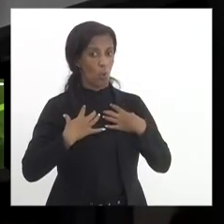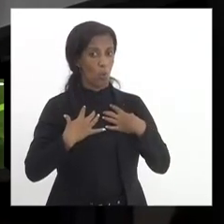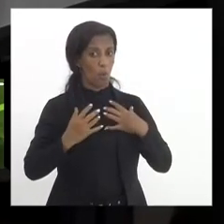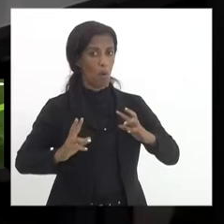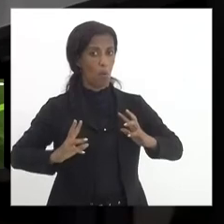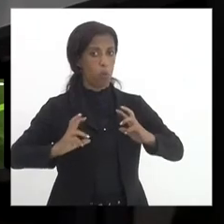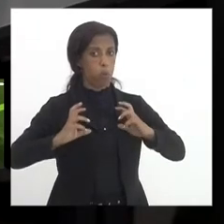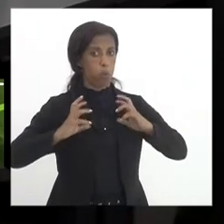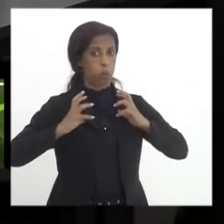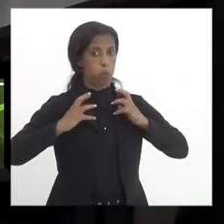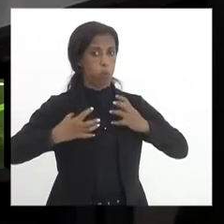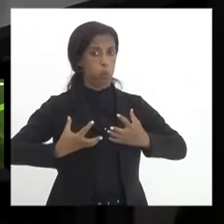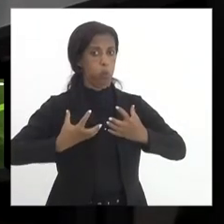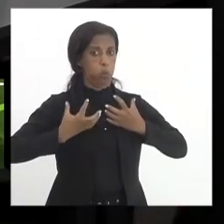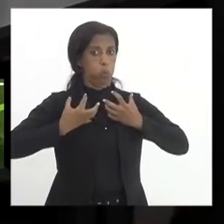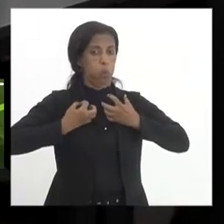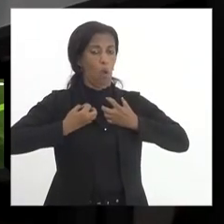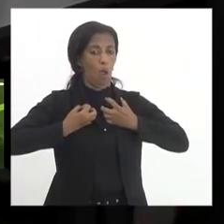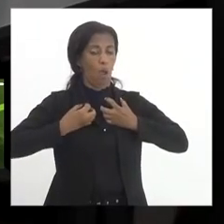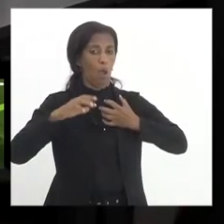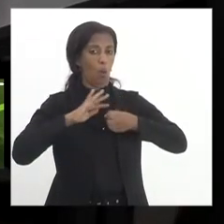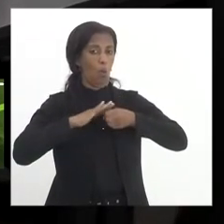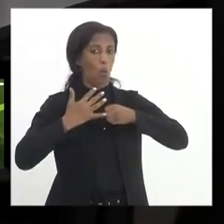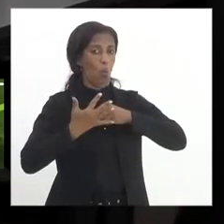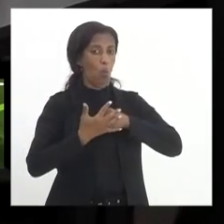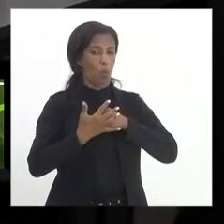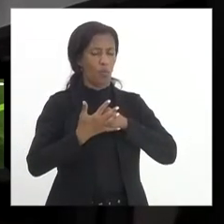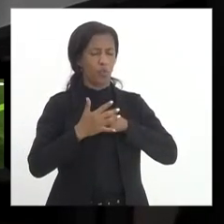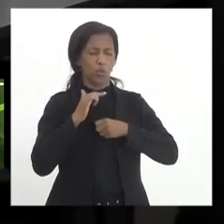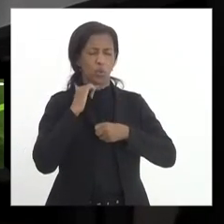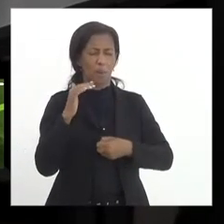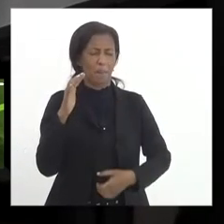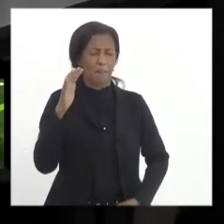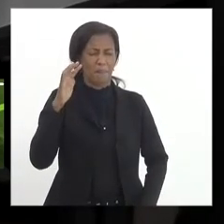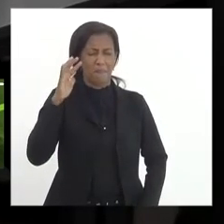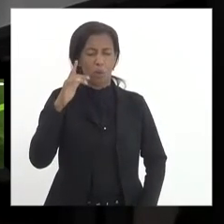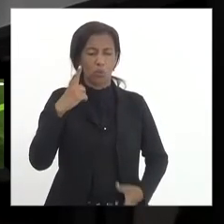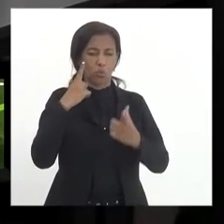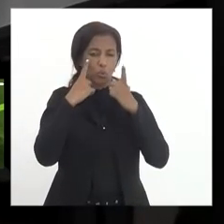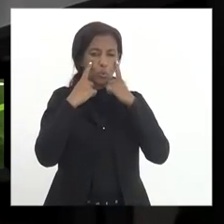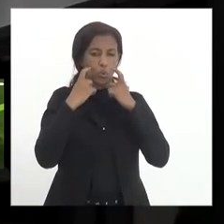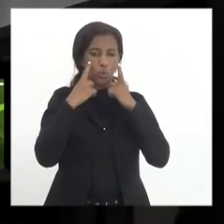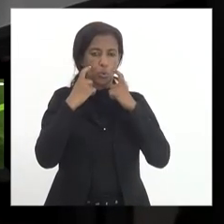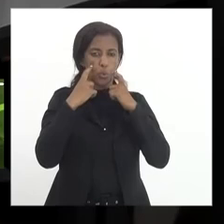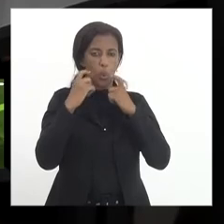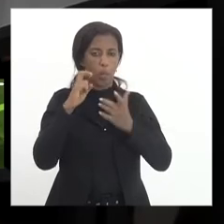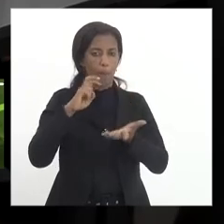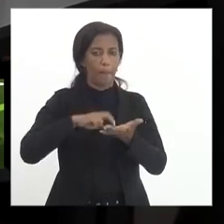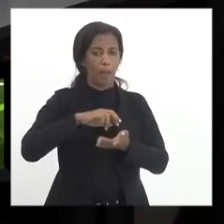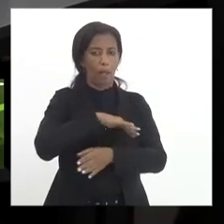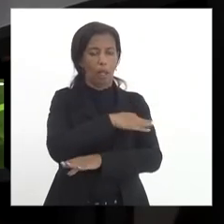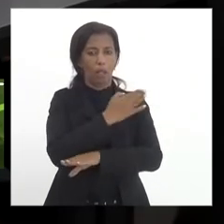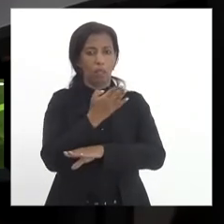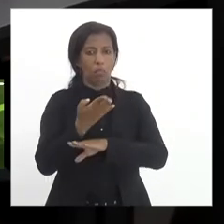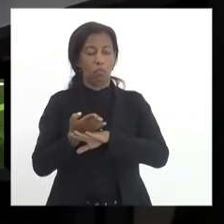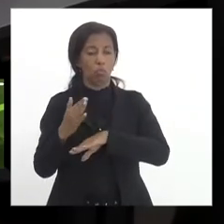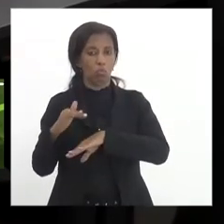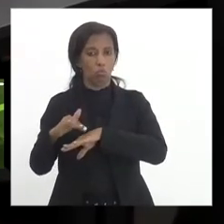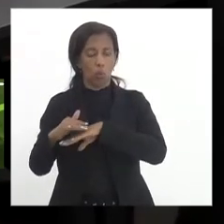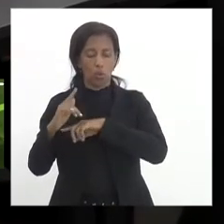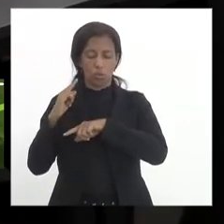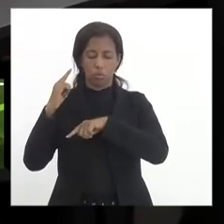pronado, sem conseguir levantar a mão, chorando dia e noite. Isso não é uma gripezinha, isso não é uma